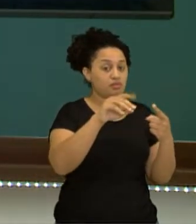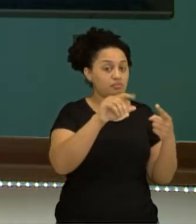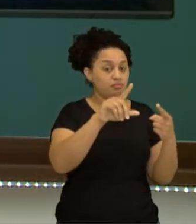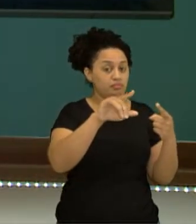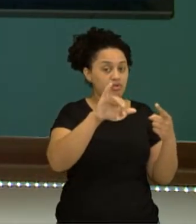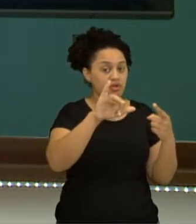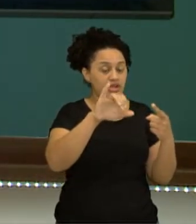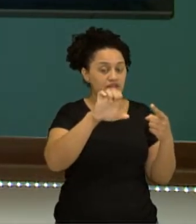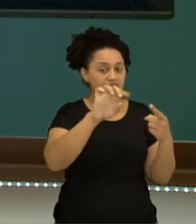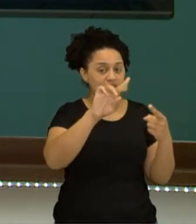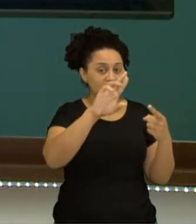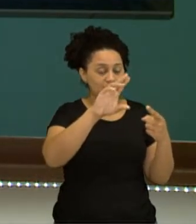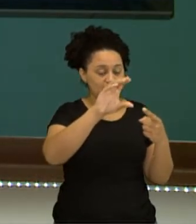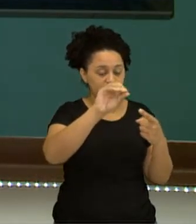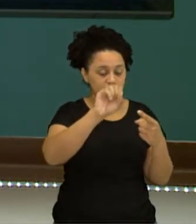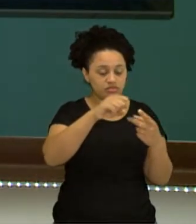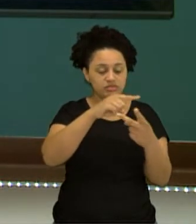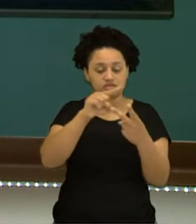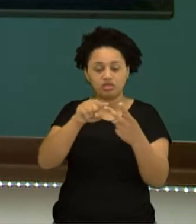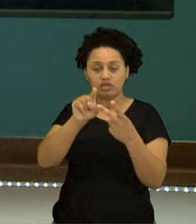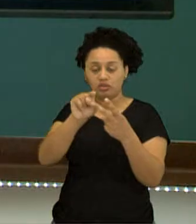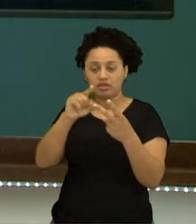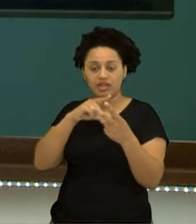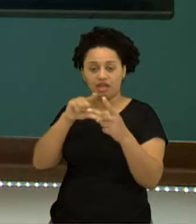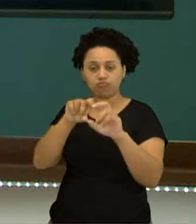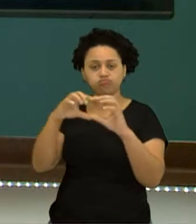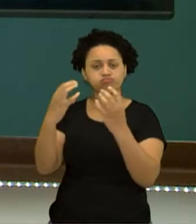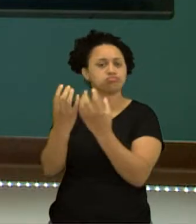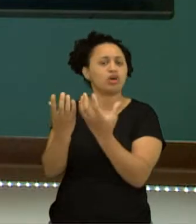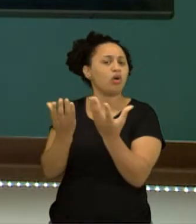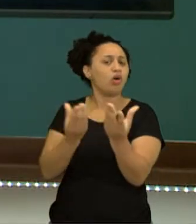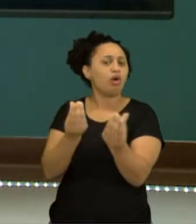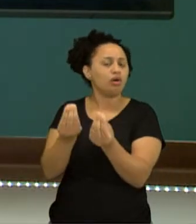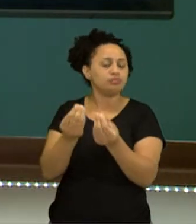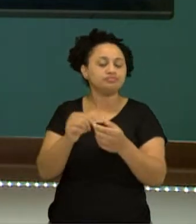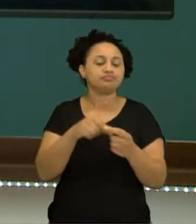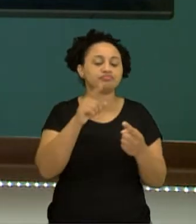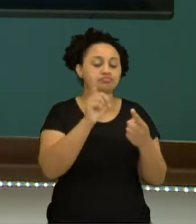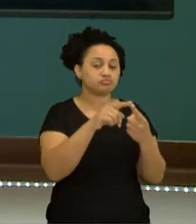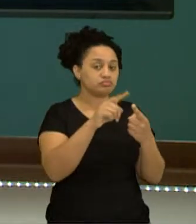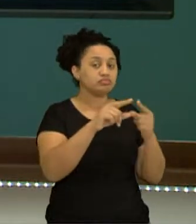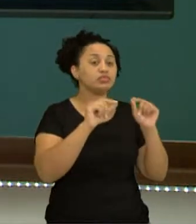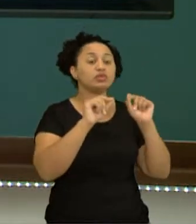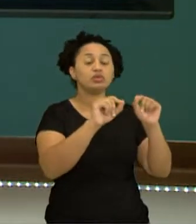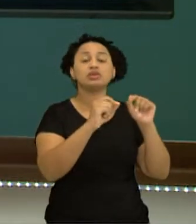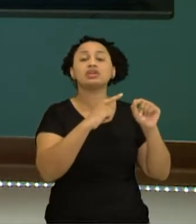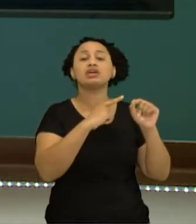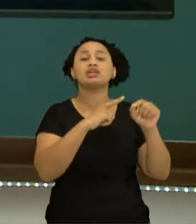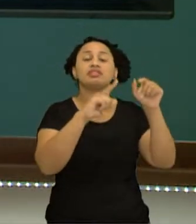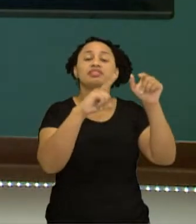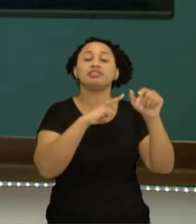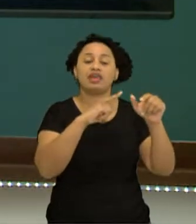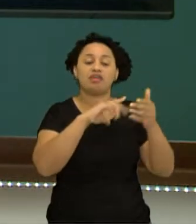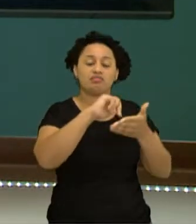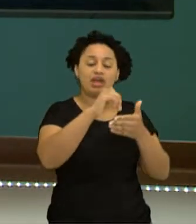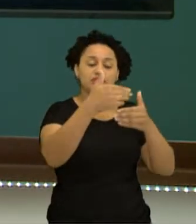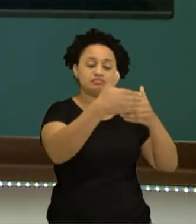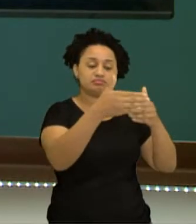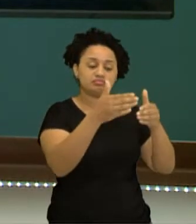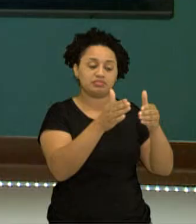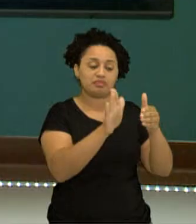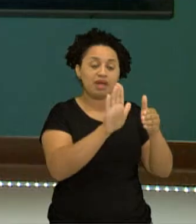que a gente já trabalhou, mas é sempre bom a gente relembrar, né? Os poliedros são aqueles onde ele vai ter várias